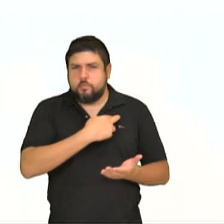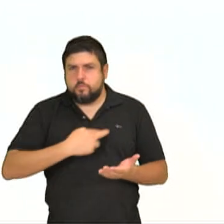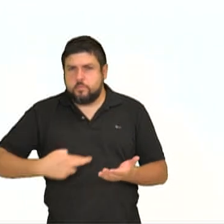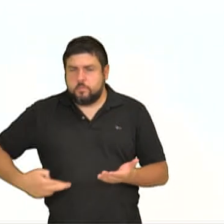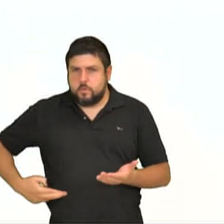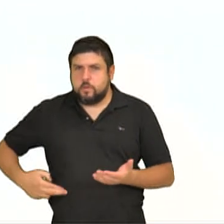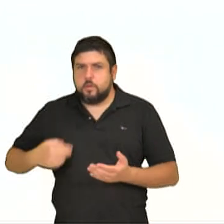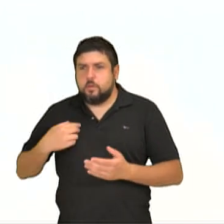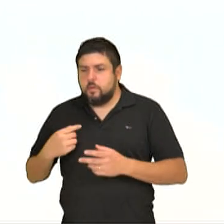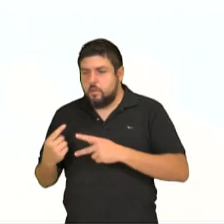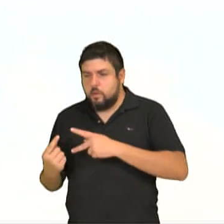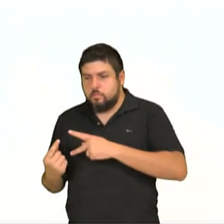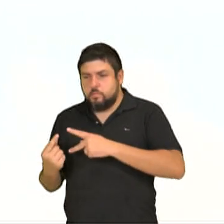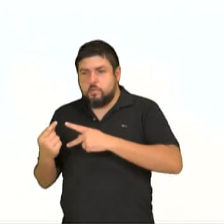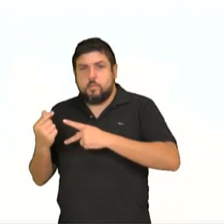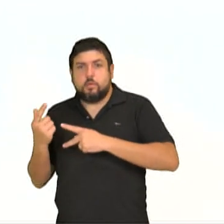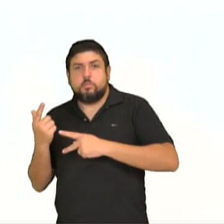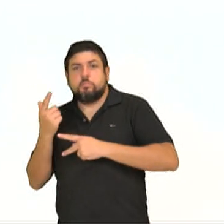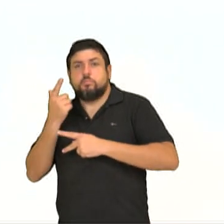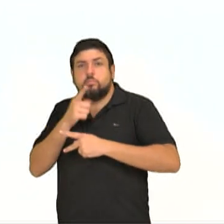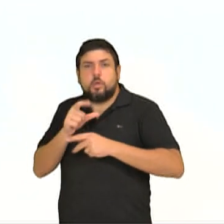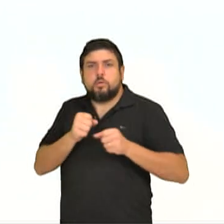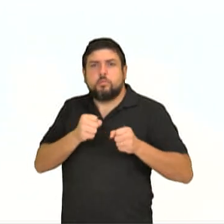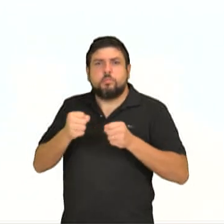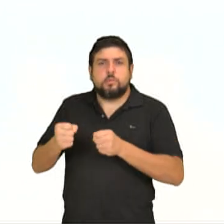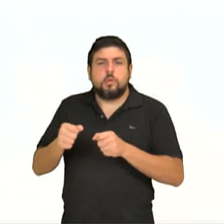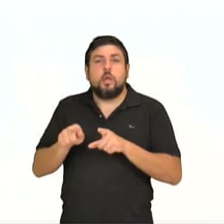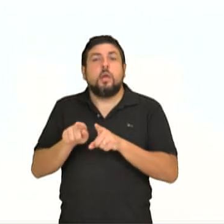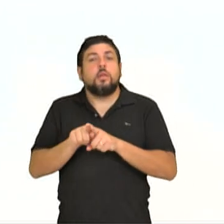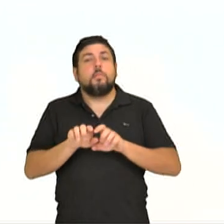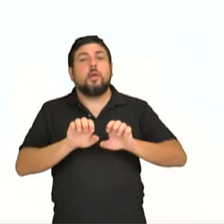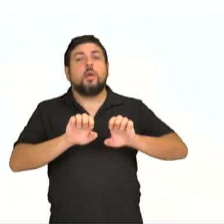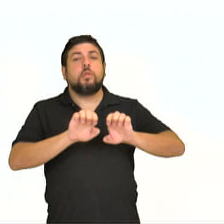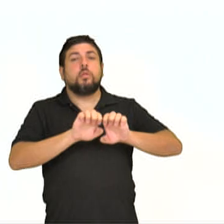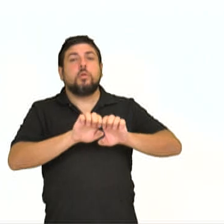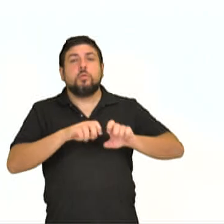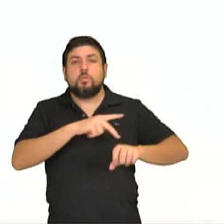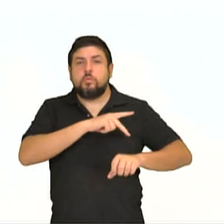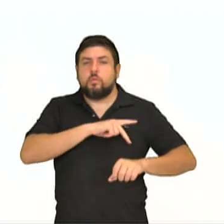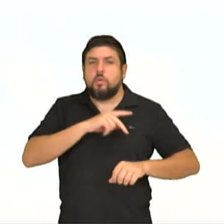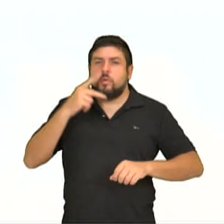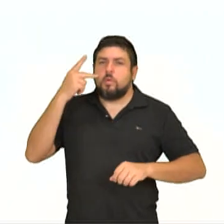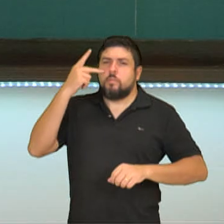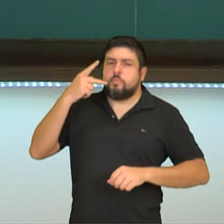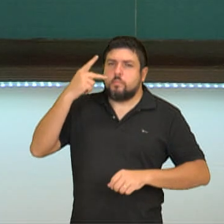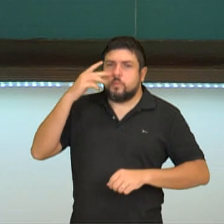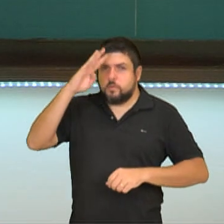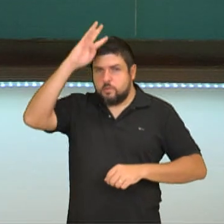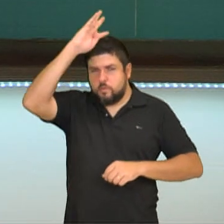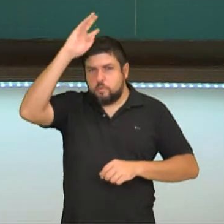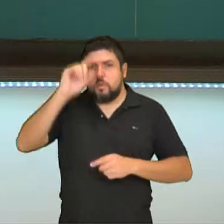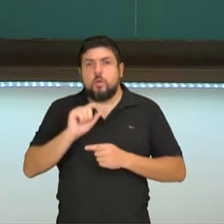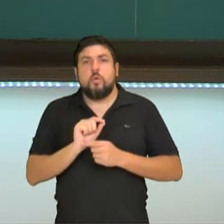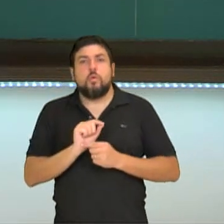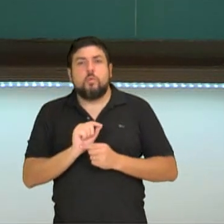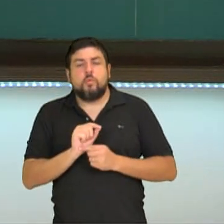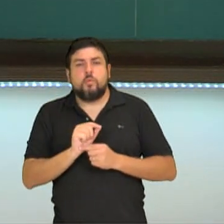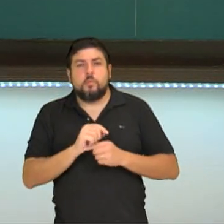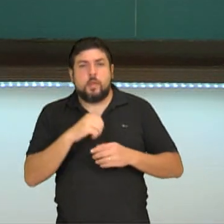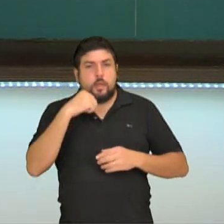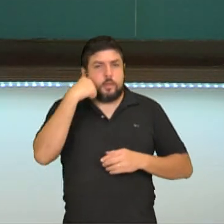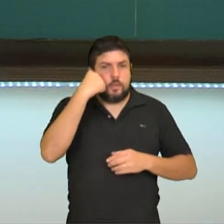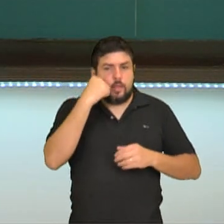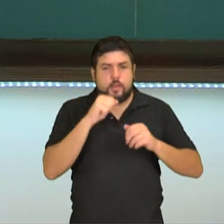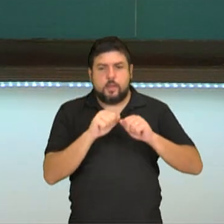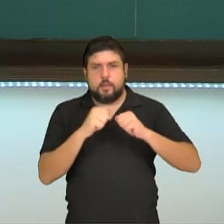ao poder, né? E a estrutura política de Roma, ela se dividia entre Senado, assembleias e